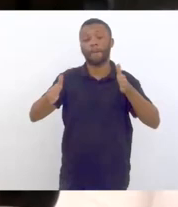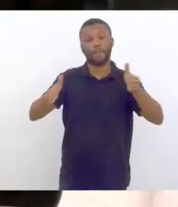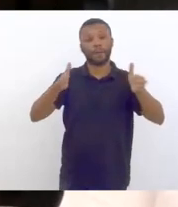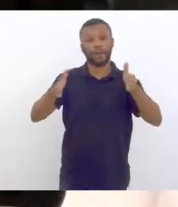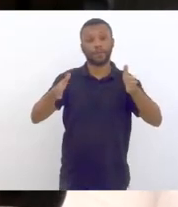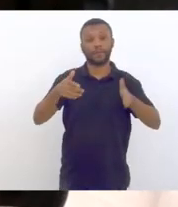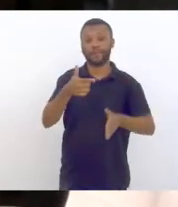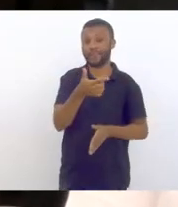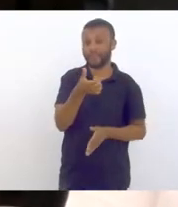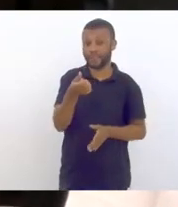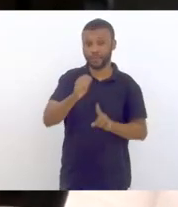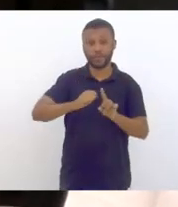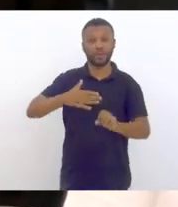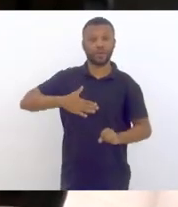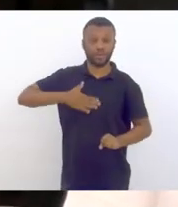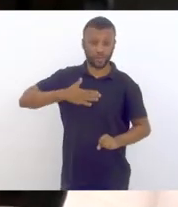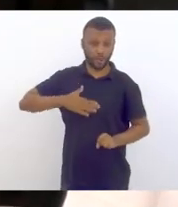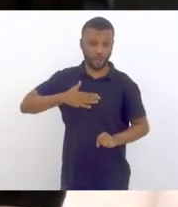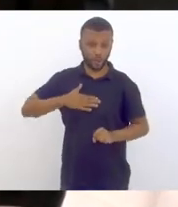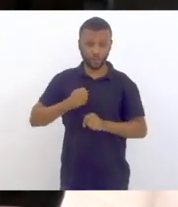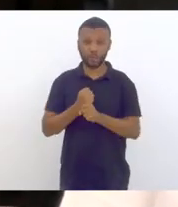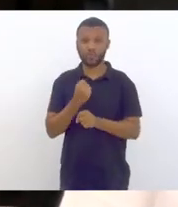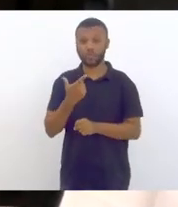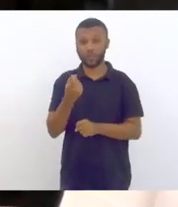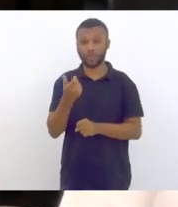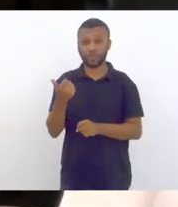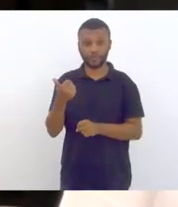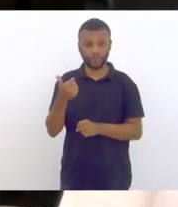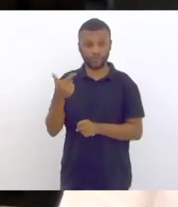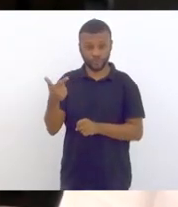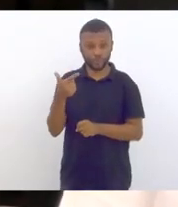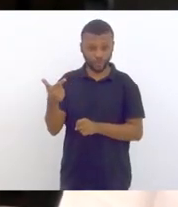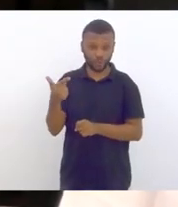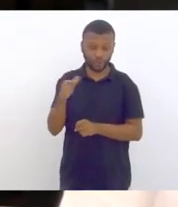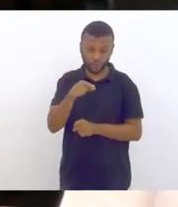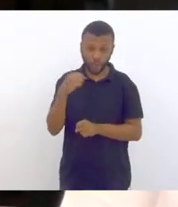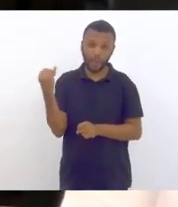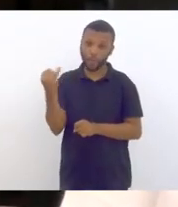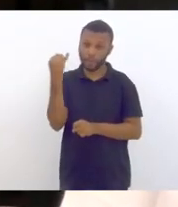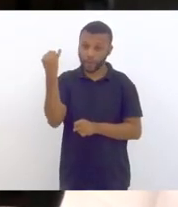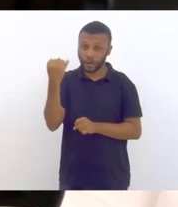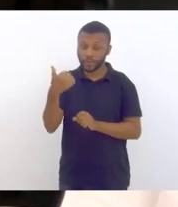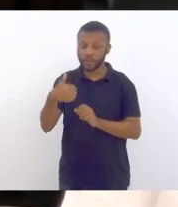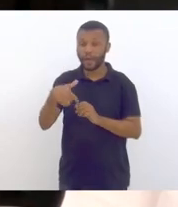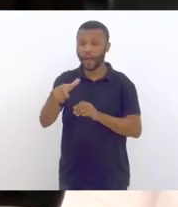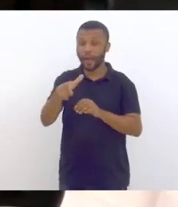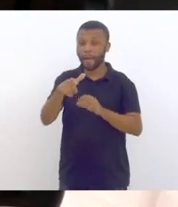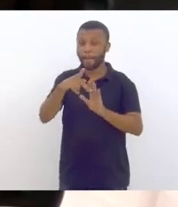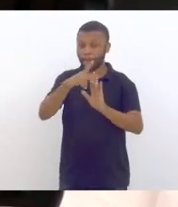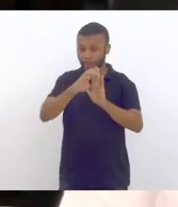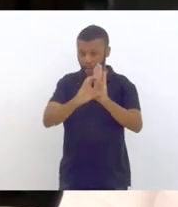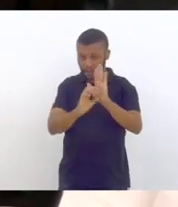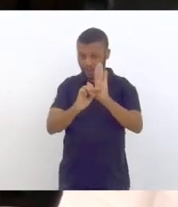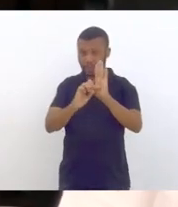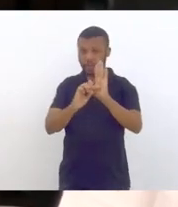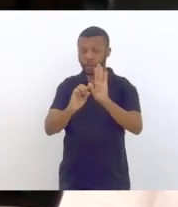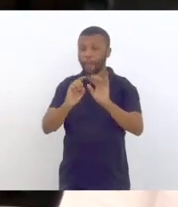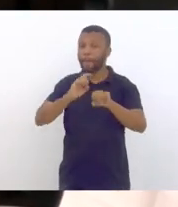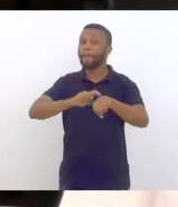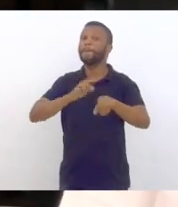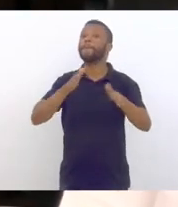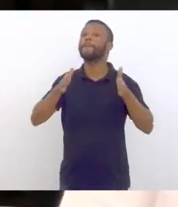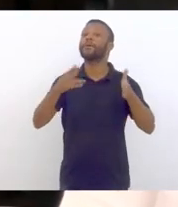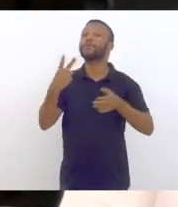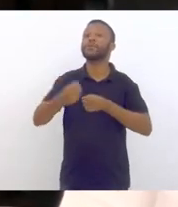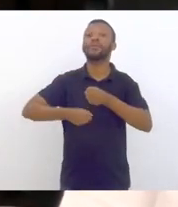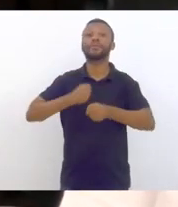o governo mandou a mensagem que seja a gosto de 2022 não isso é importante a emenda de que seja gorda de 20 deu prazo de dois anos o governo